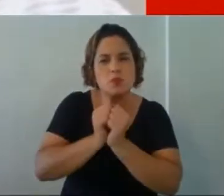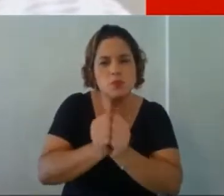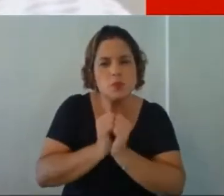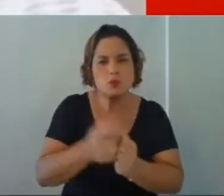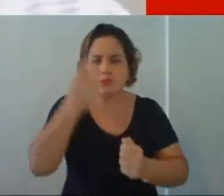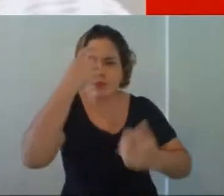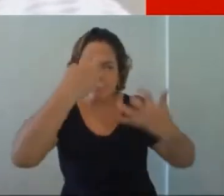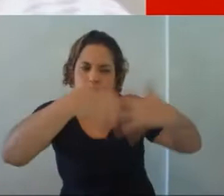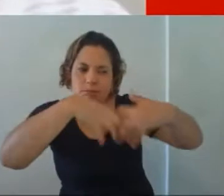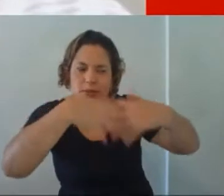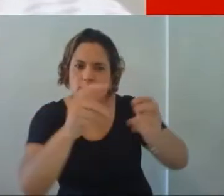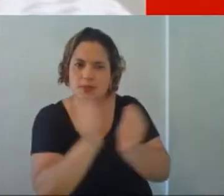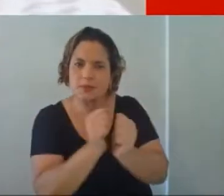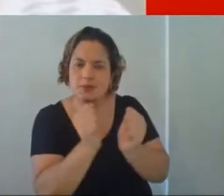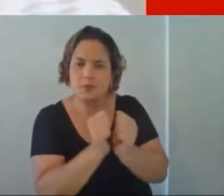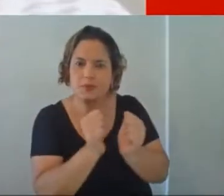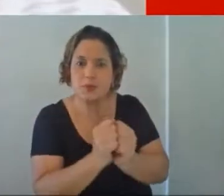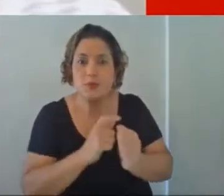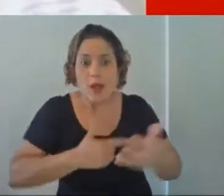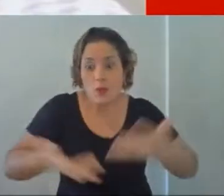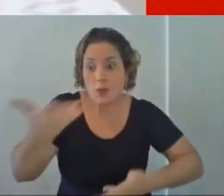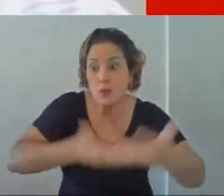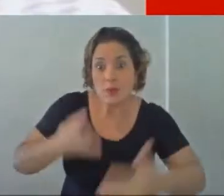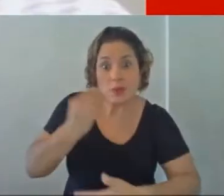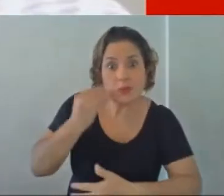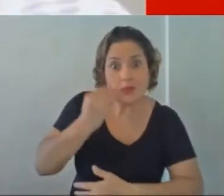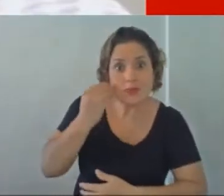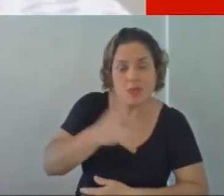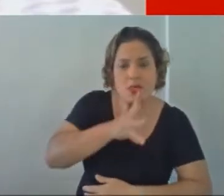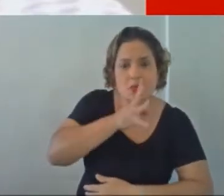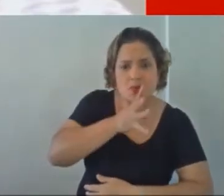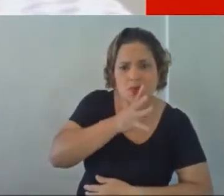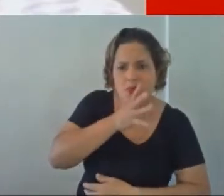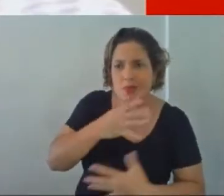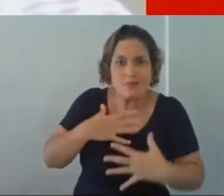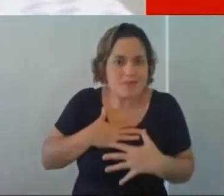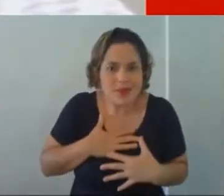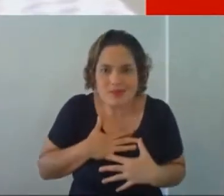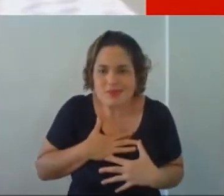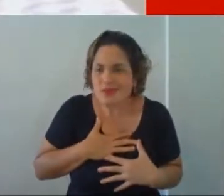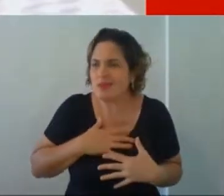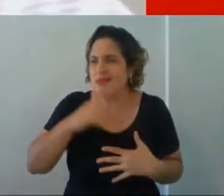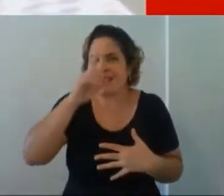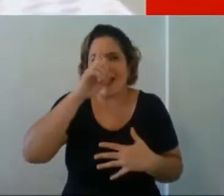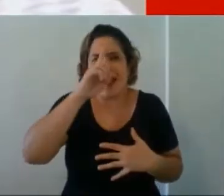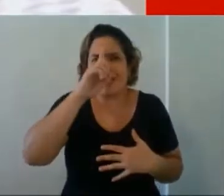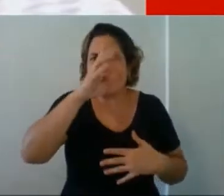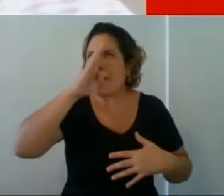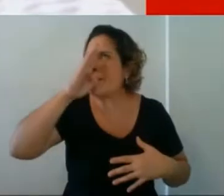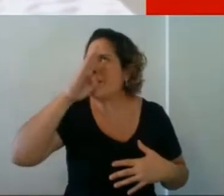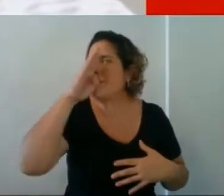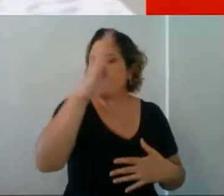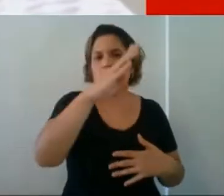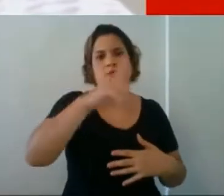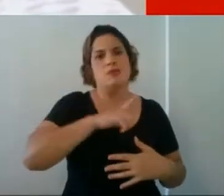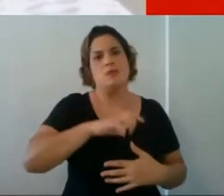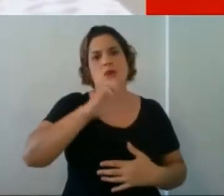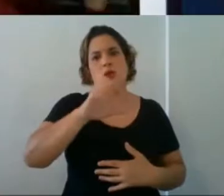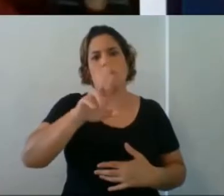pensar junto, de compartilhar experiências e conhecimentos, para nós é a ideia fundamental dessa proposta